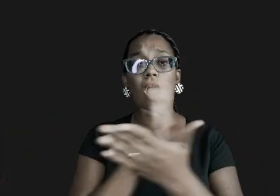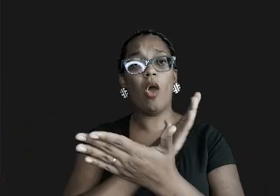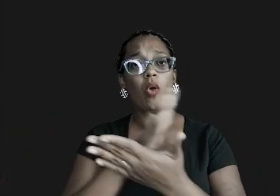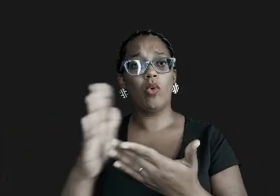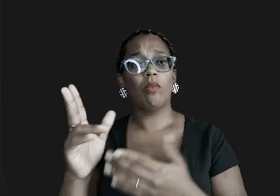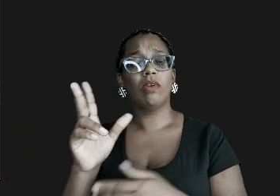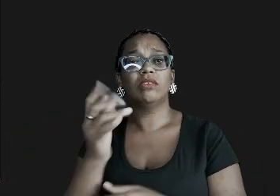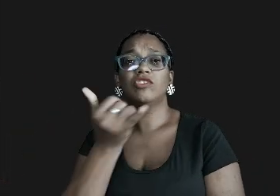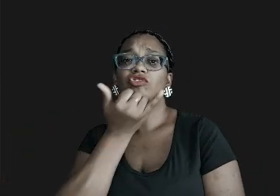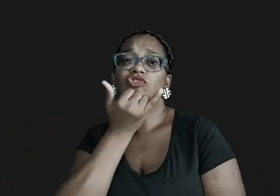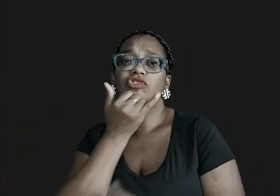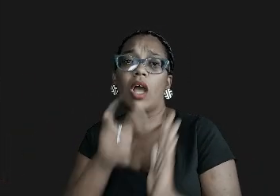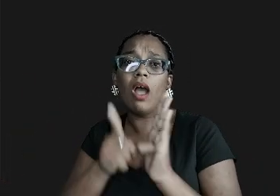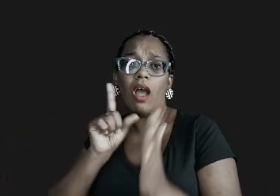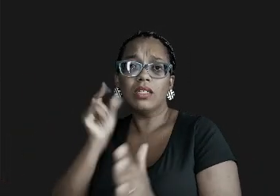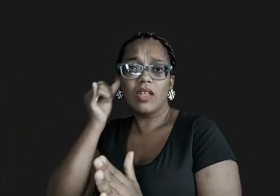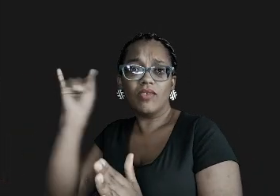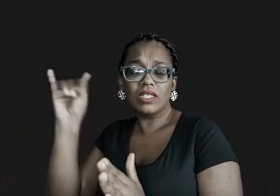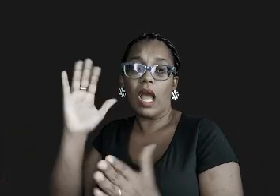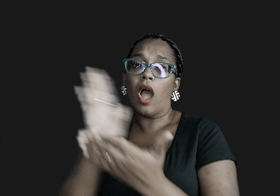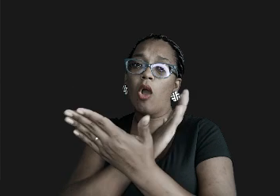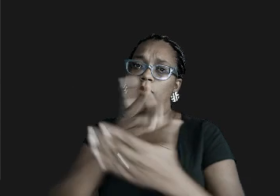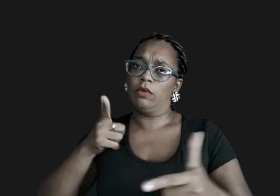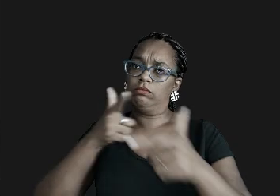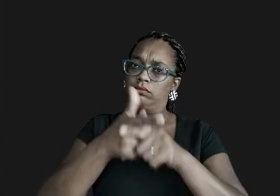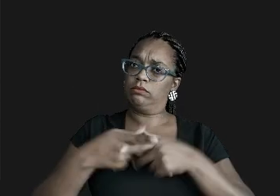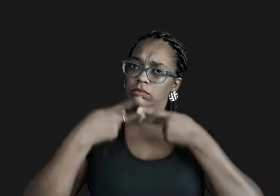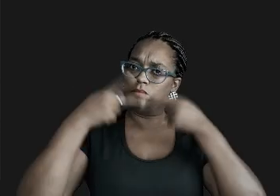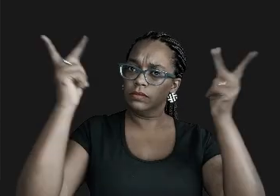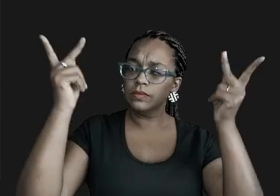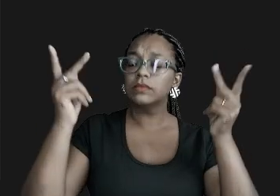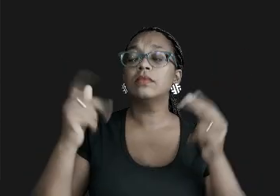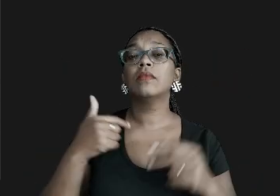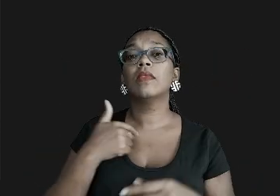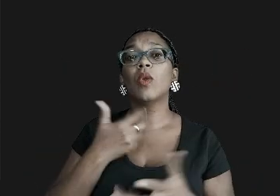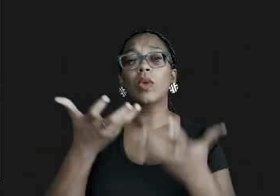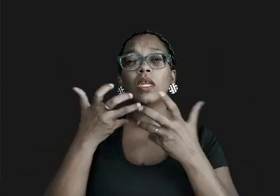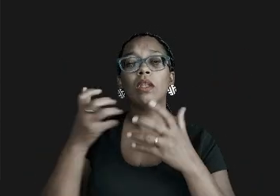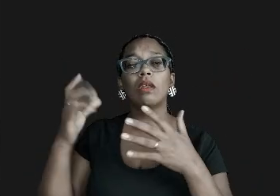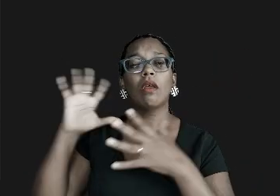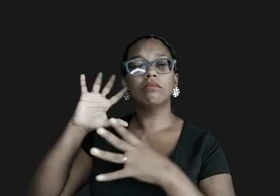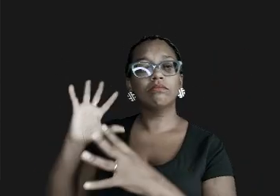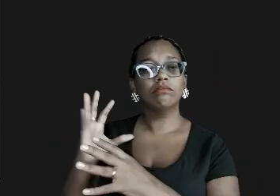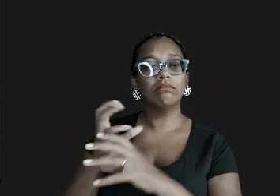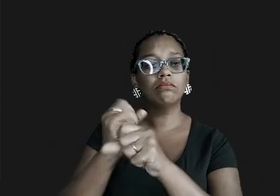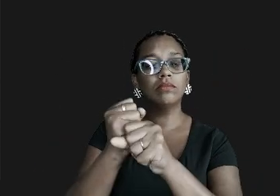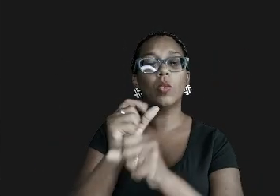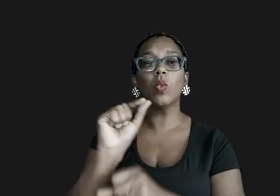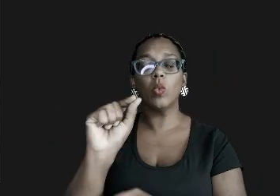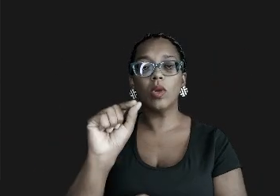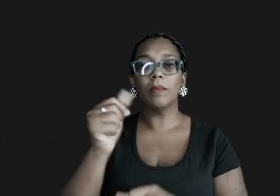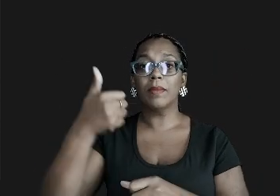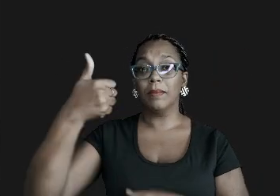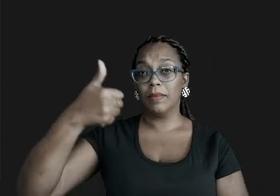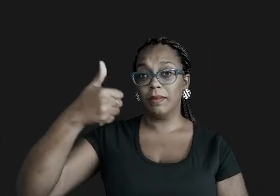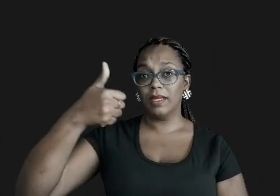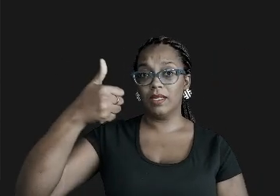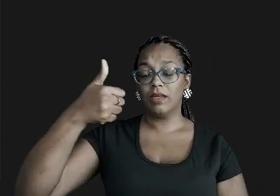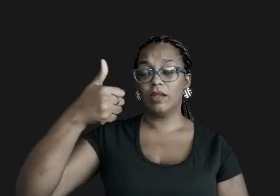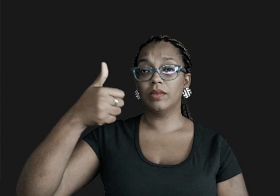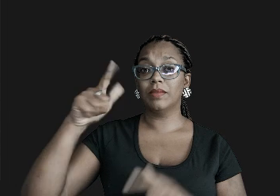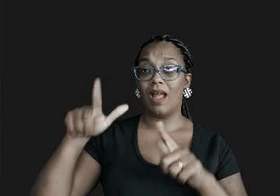de maneira preventiva e outras de maneira repressiva E aí eu queria até fazer um apanhado aqui é primeiro